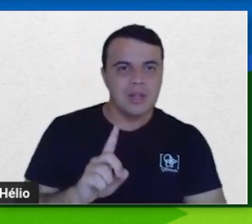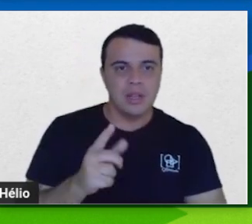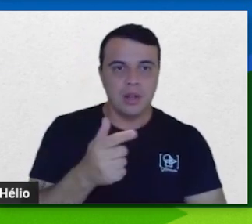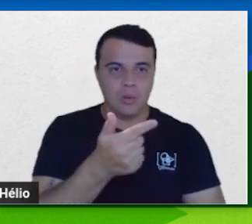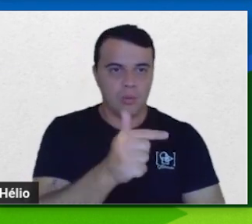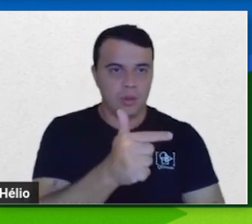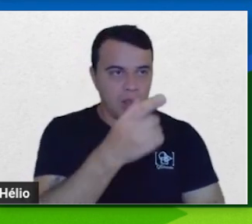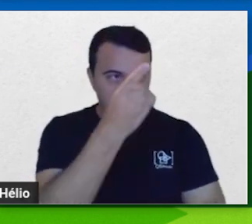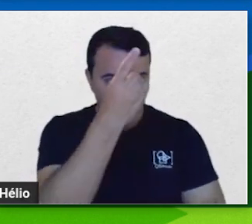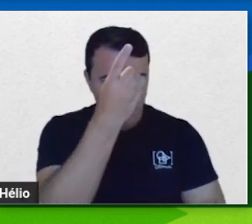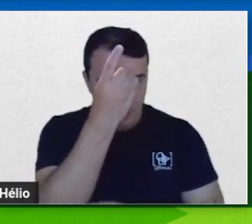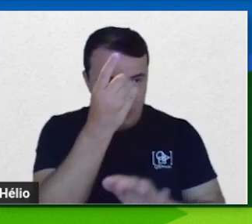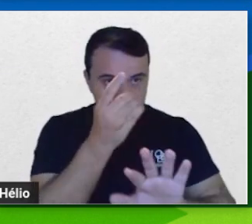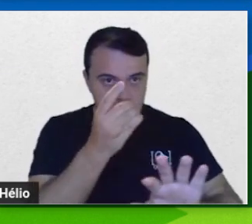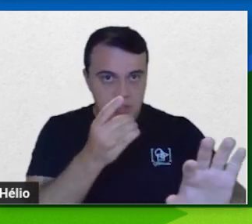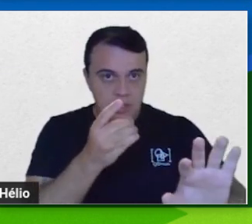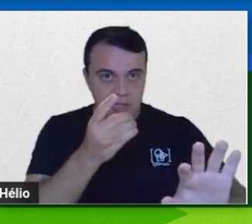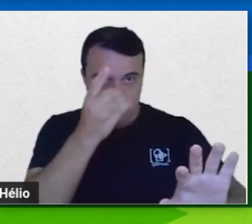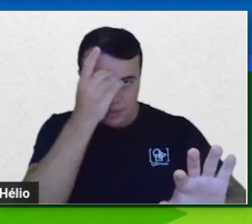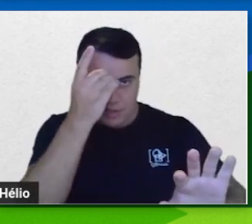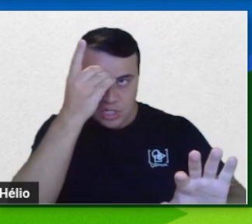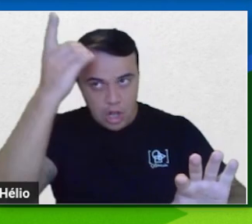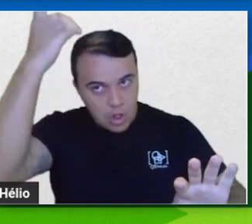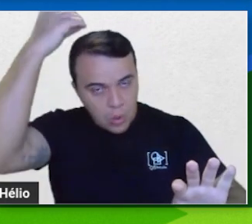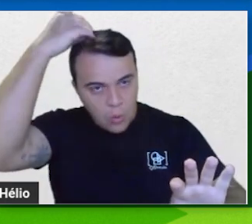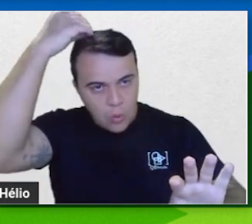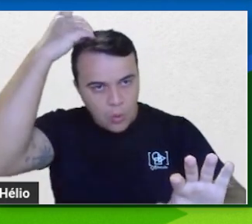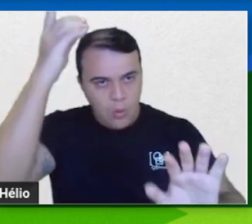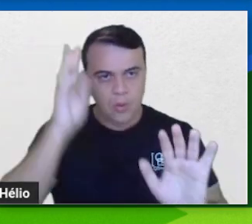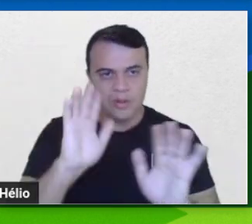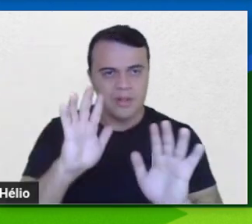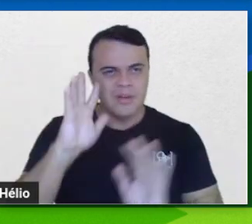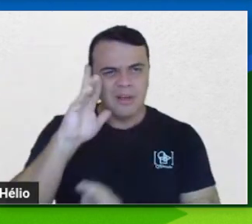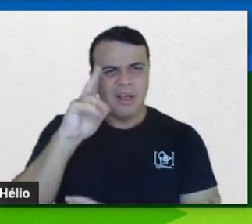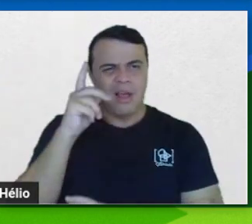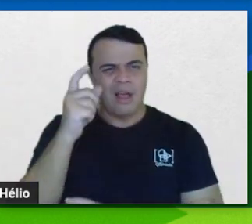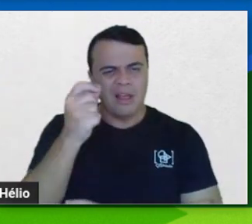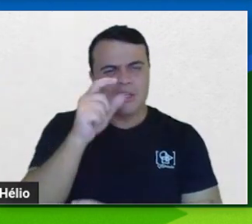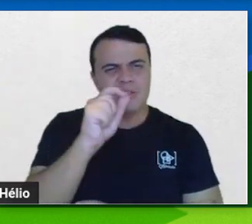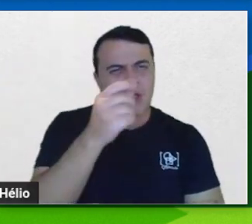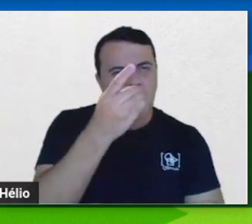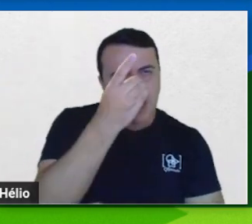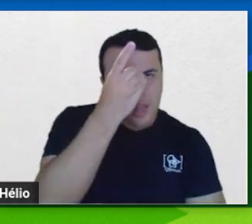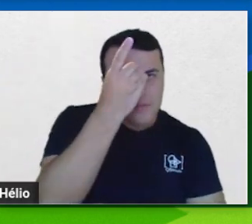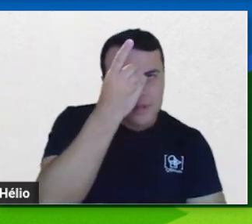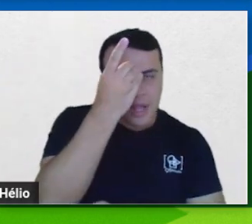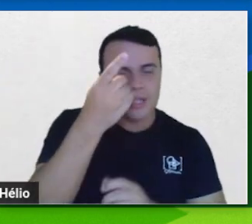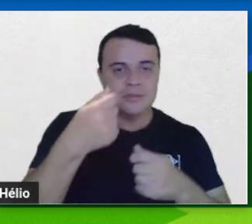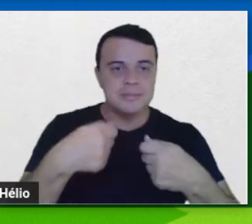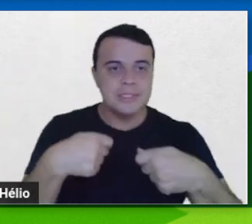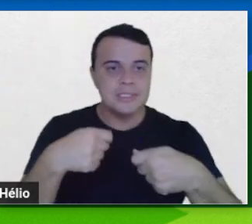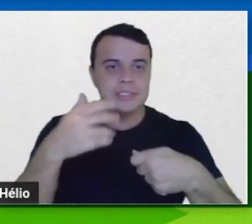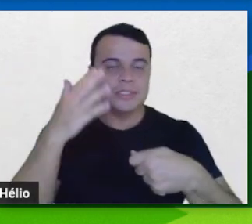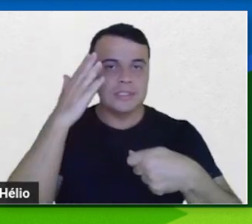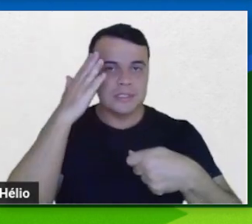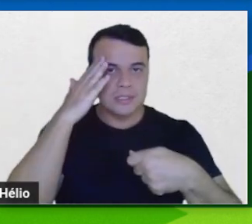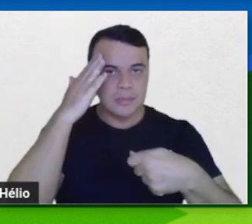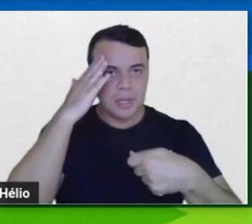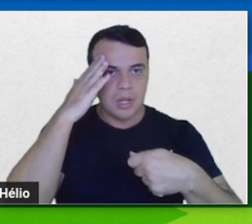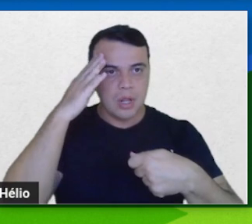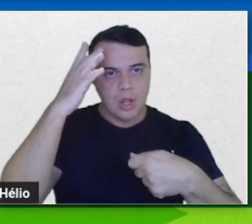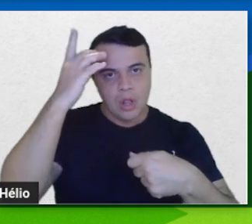criatividade. Criatividade não é dom. Muitos acreditam que a criatividade é